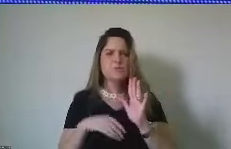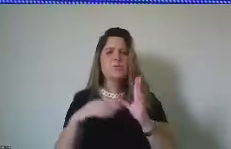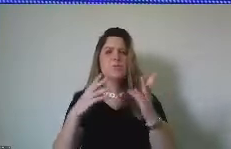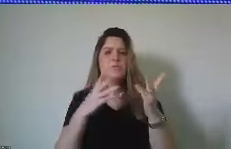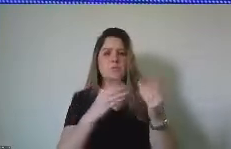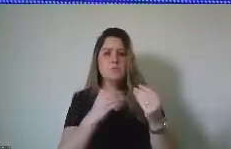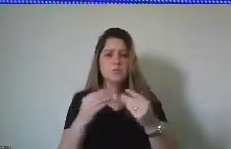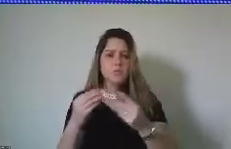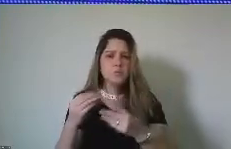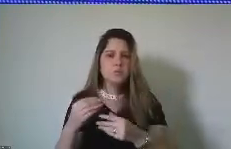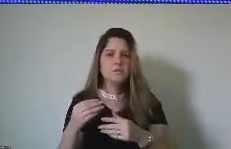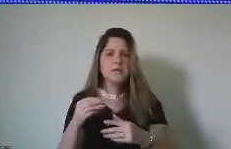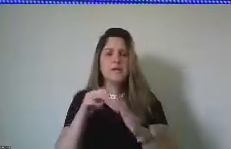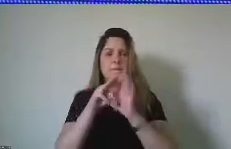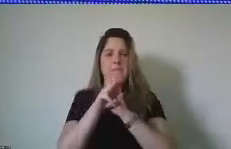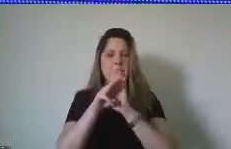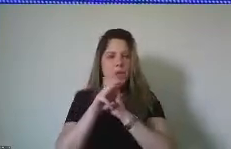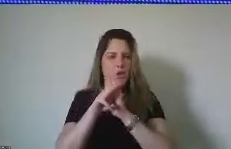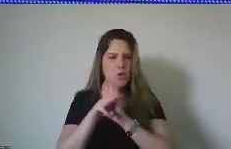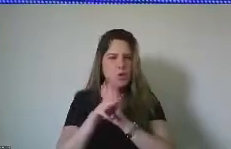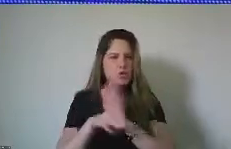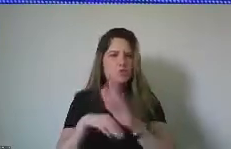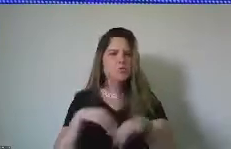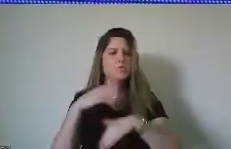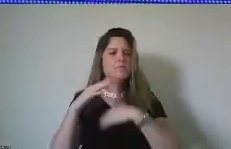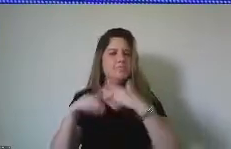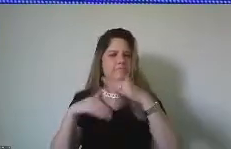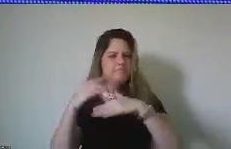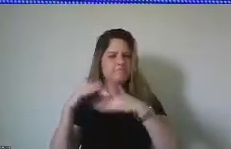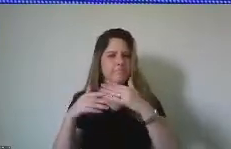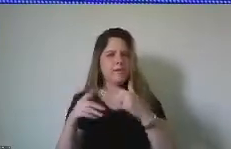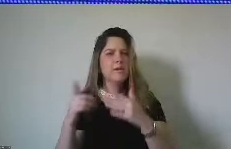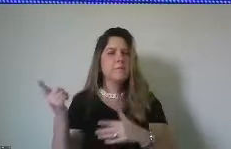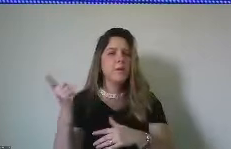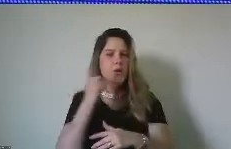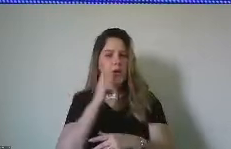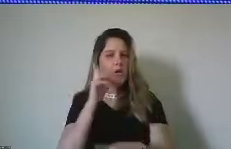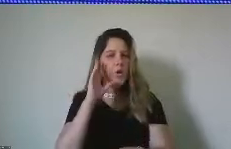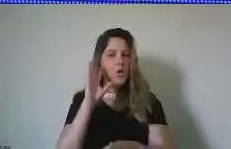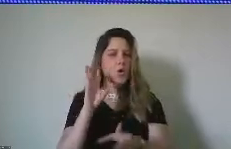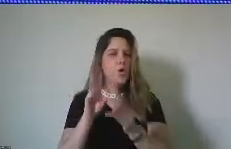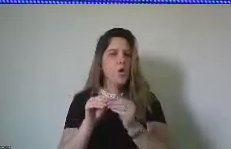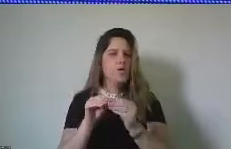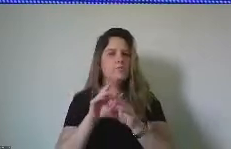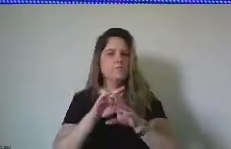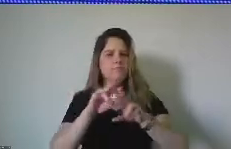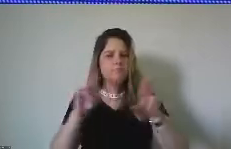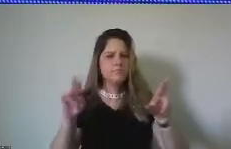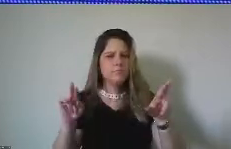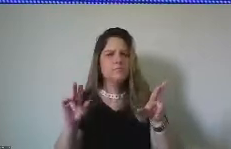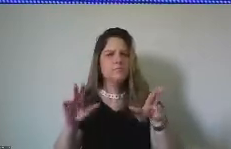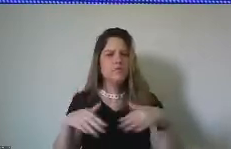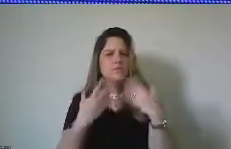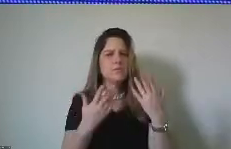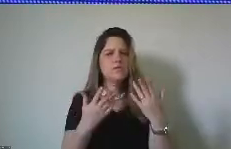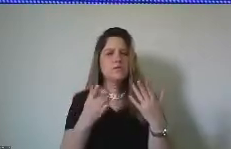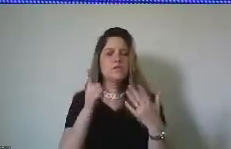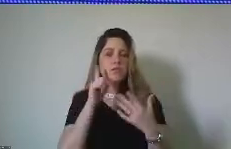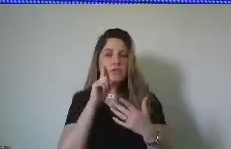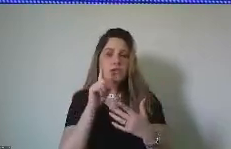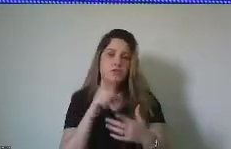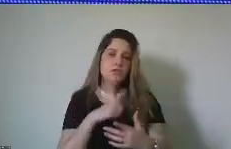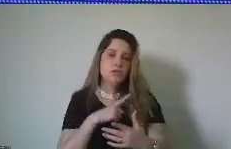metodologia tendo que evoluir para contemplar esses aspectos que antes não não tinham né então